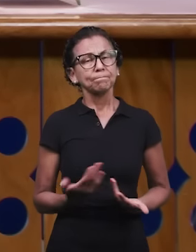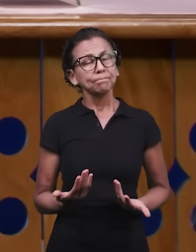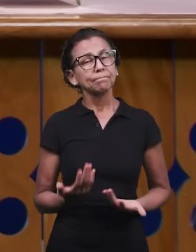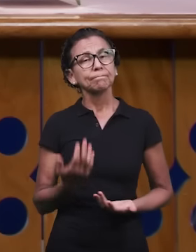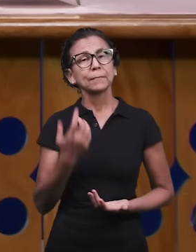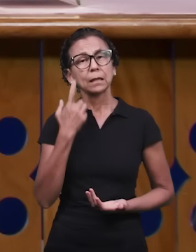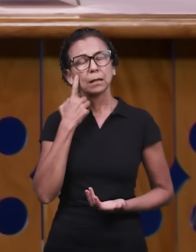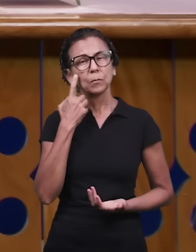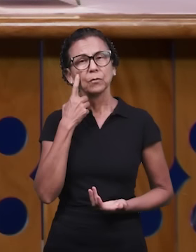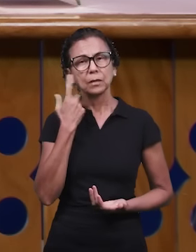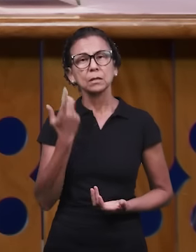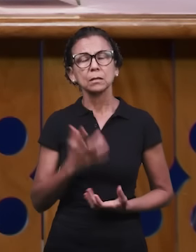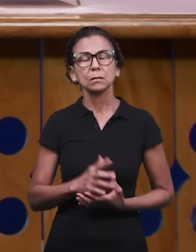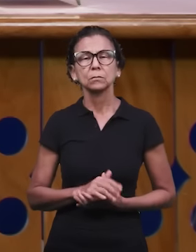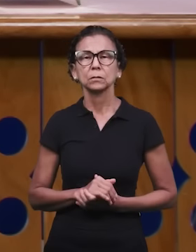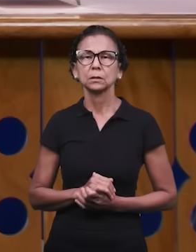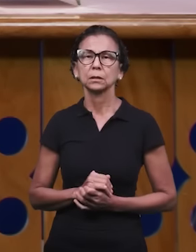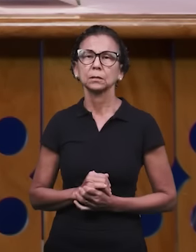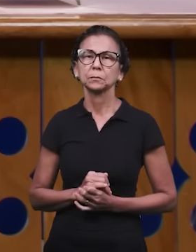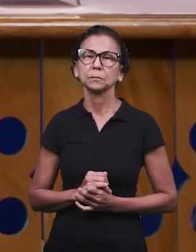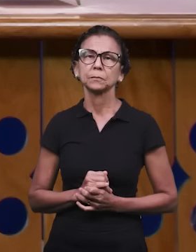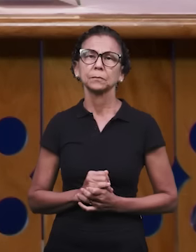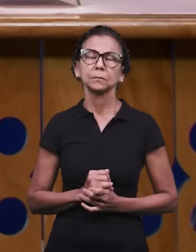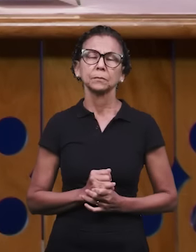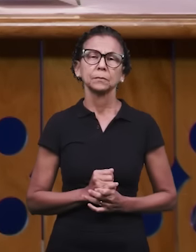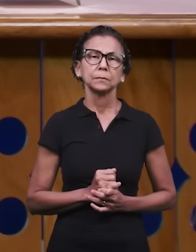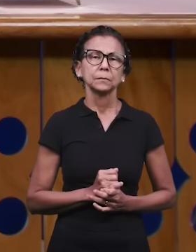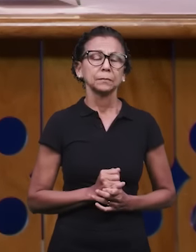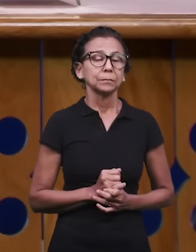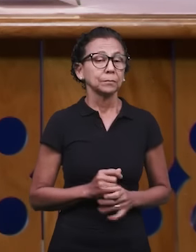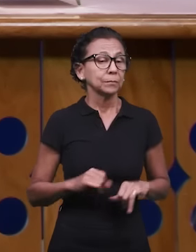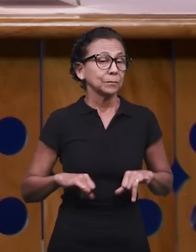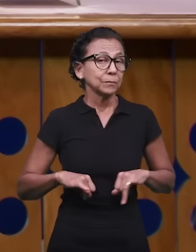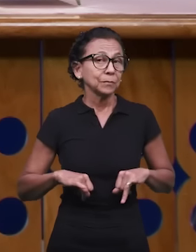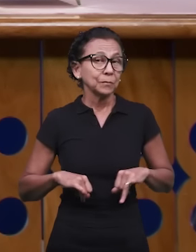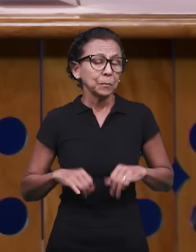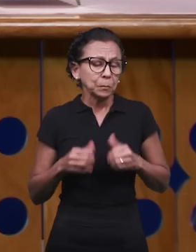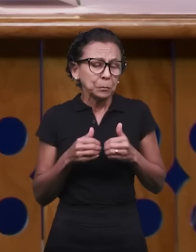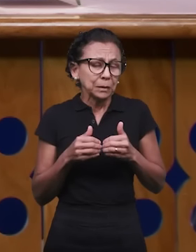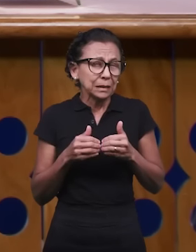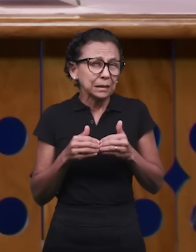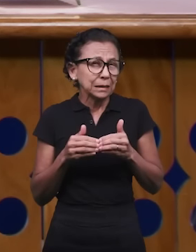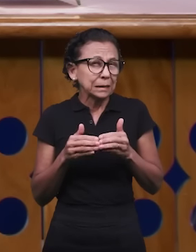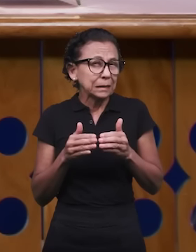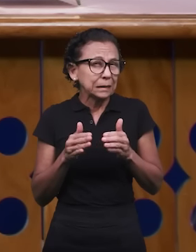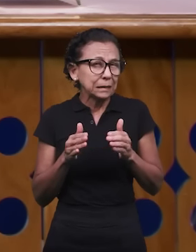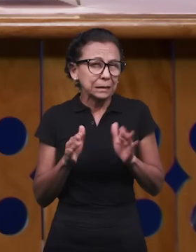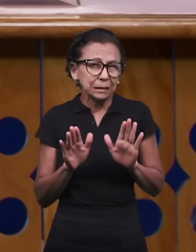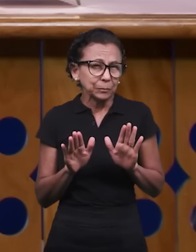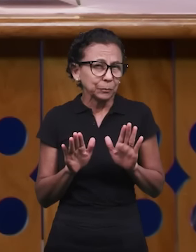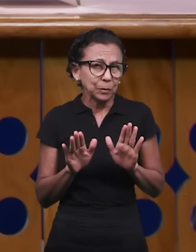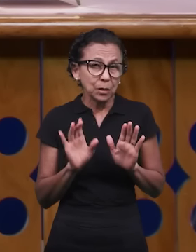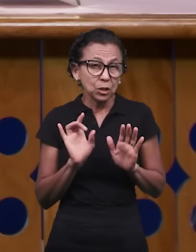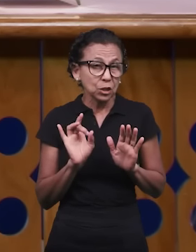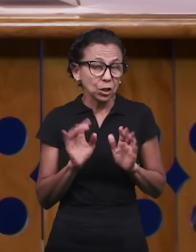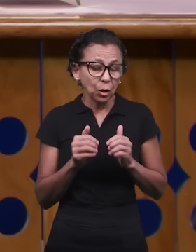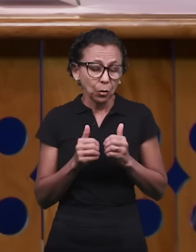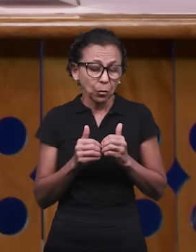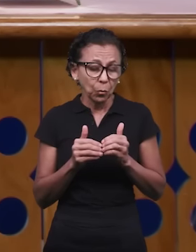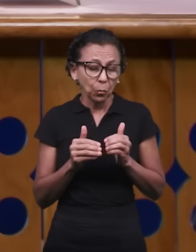passado esse princípio das dores. Mas sabemos que isso são